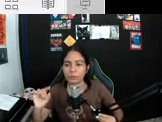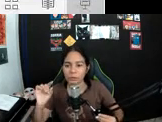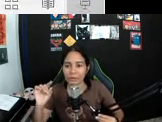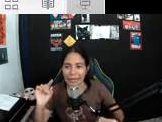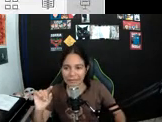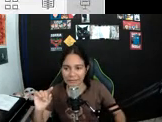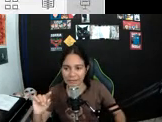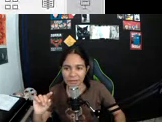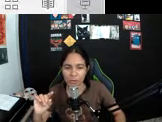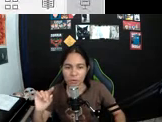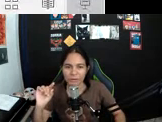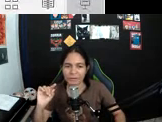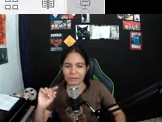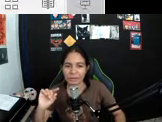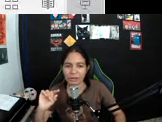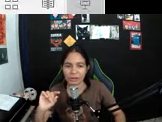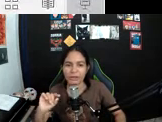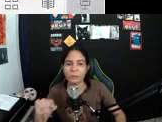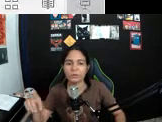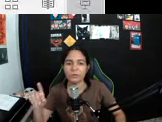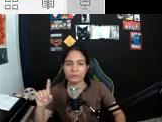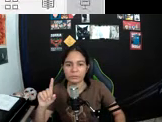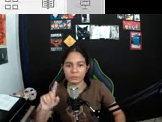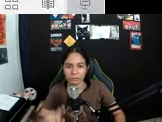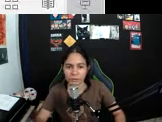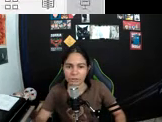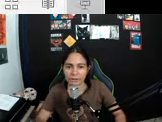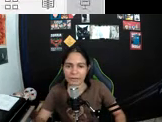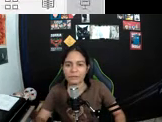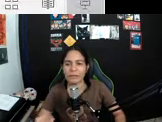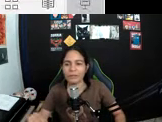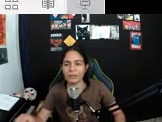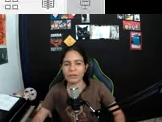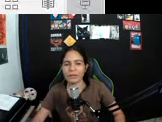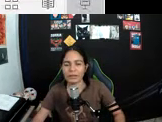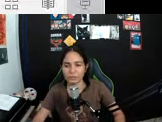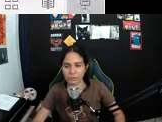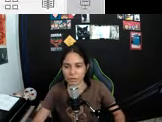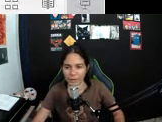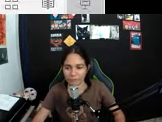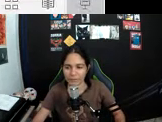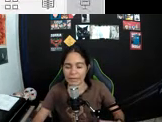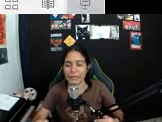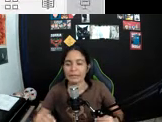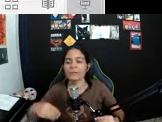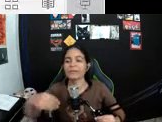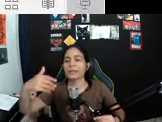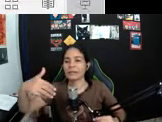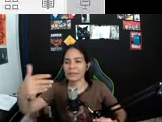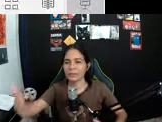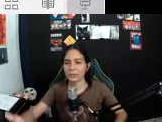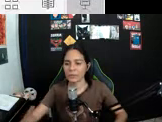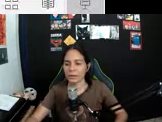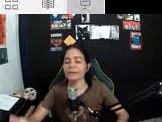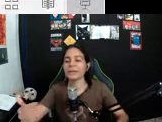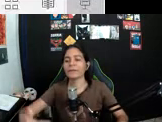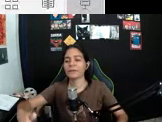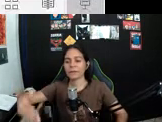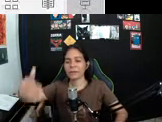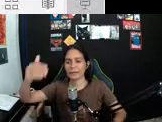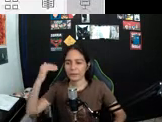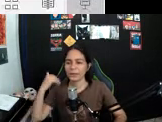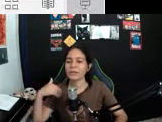poderá intitular-se como especialista quando o título estiver devidamente registrado no Corém. Então, se ele está no